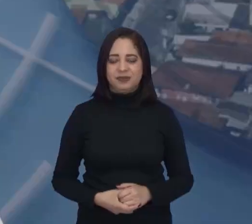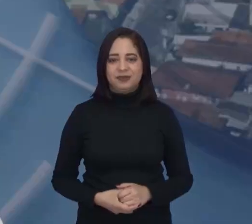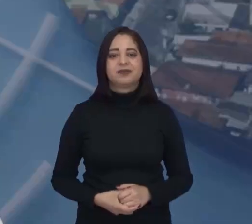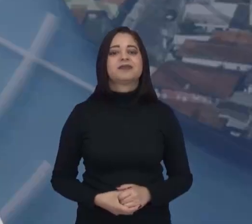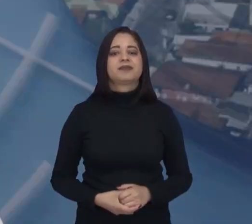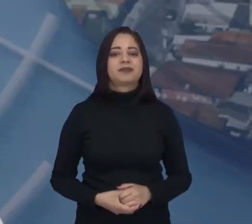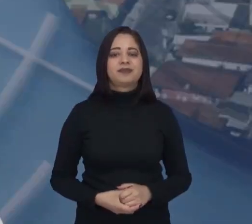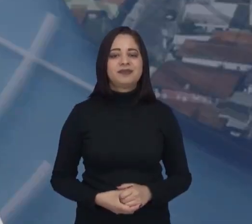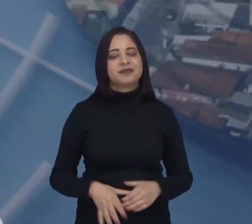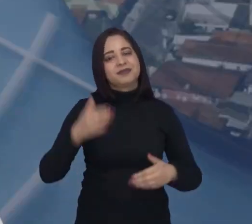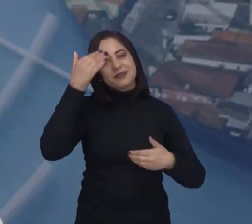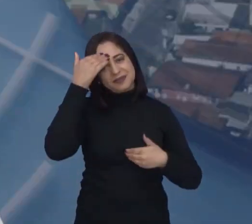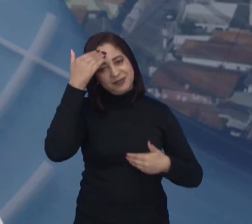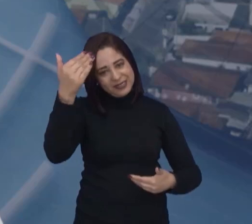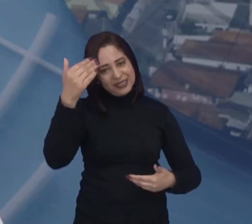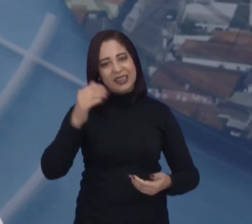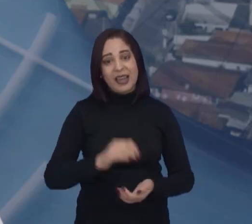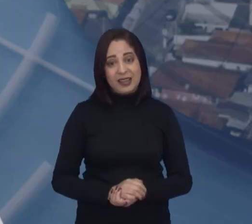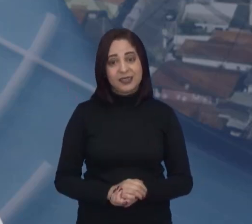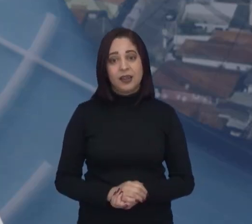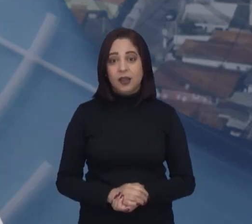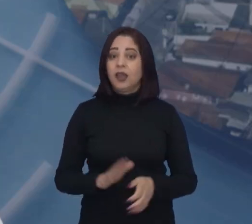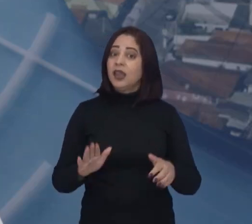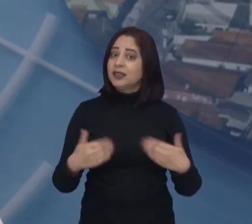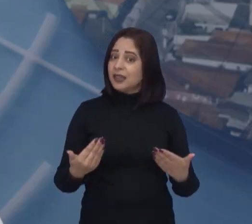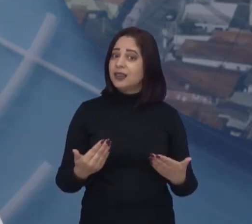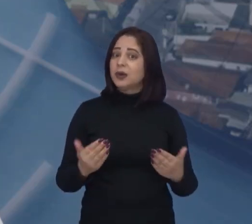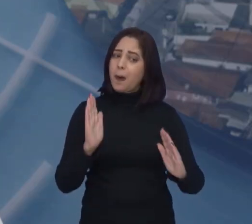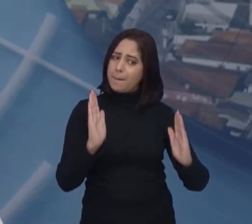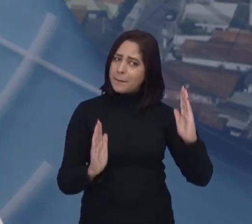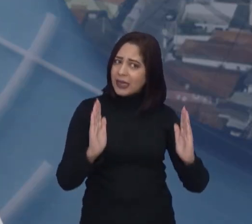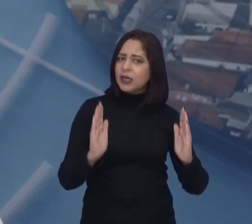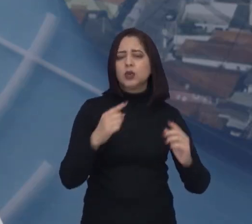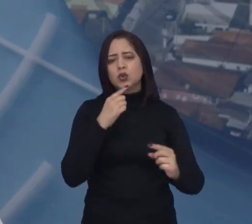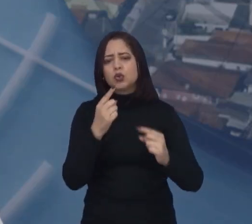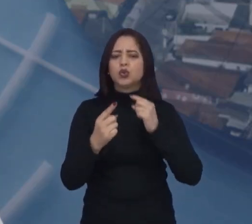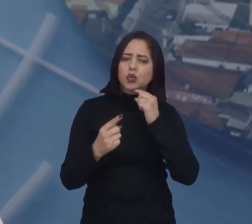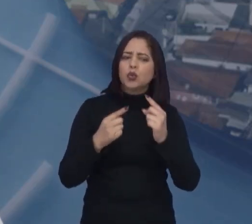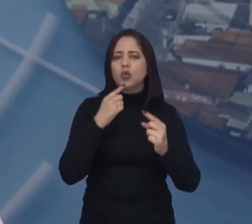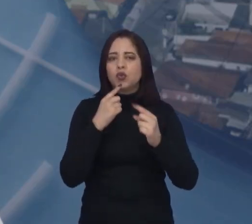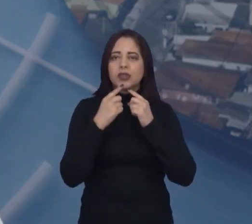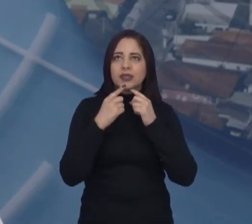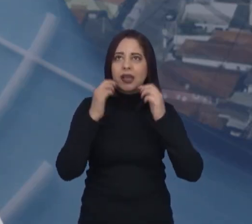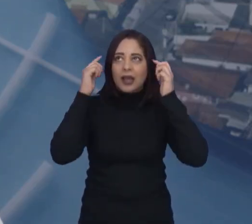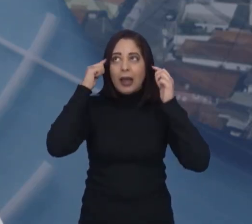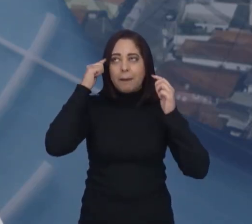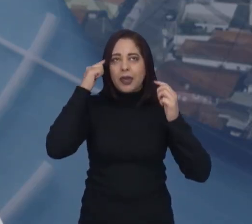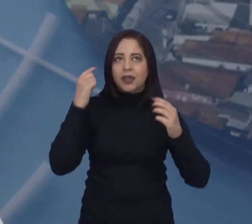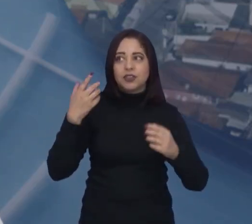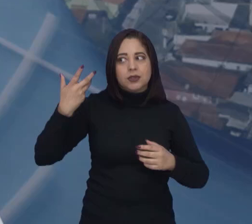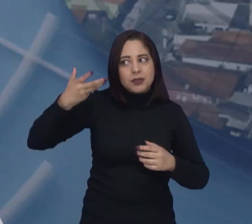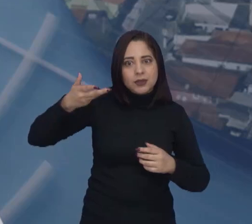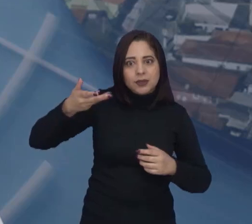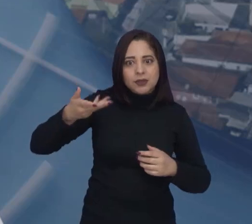É isso, obrigada, agradeço as meninas também. Foi um período cheio de dúvidas, né? Cabeça a mil, mas eu sempre falo,